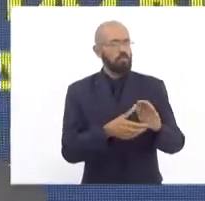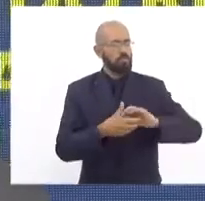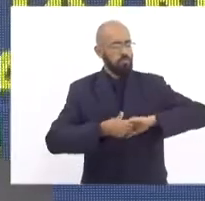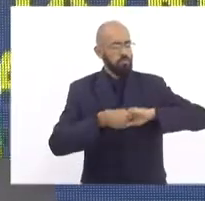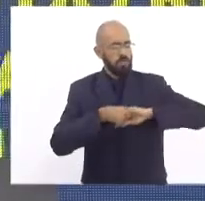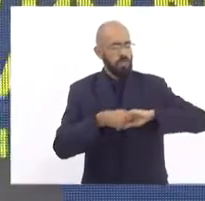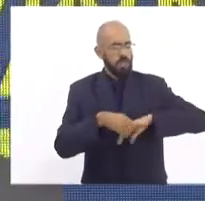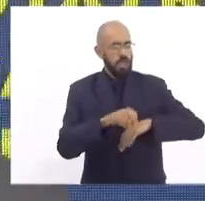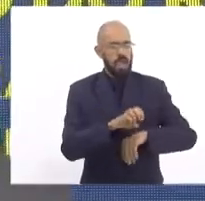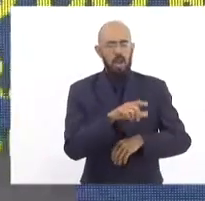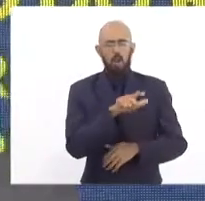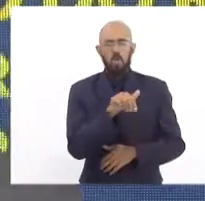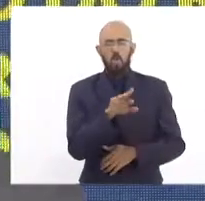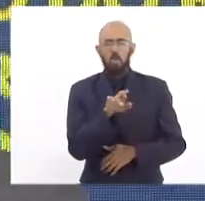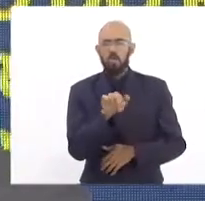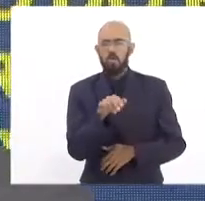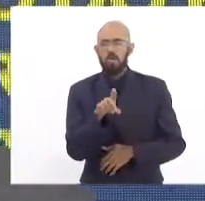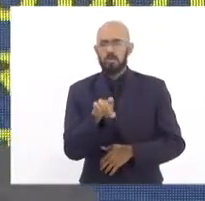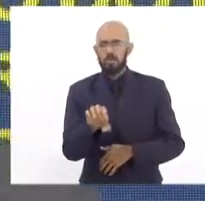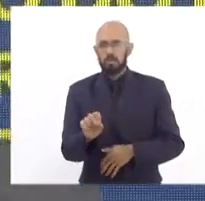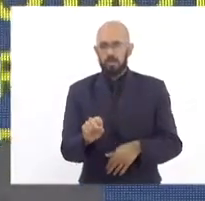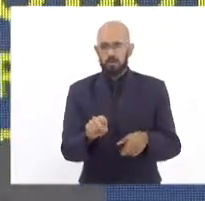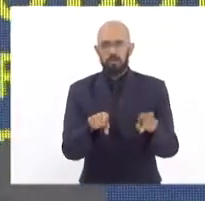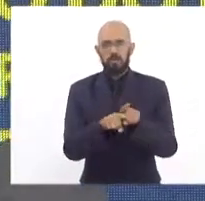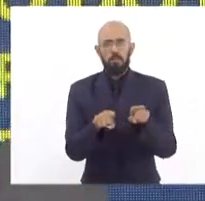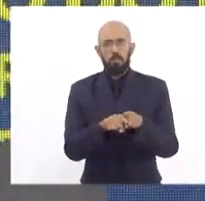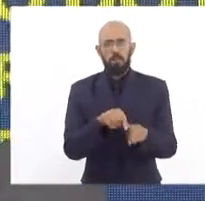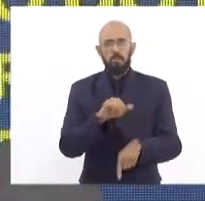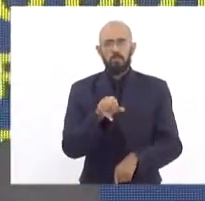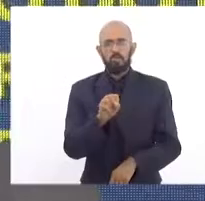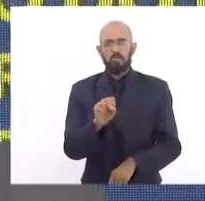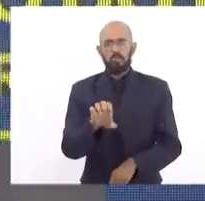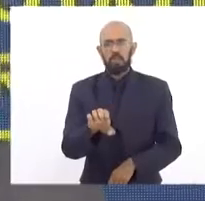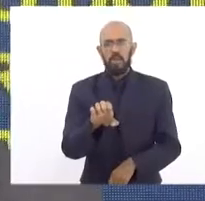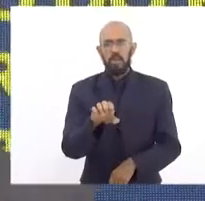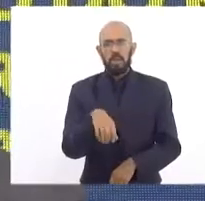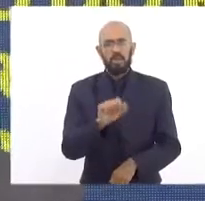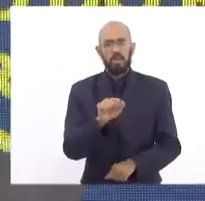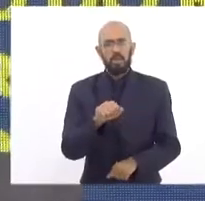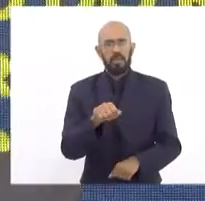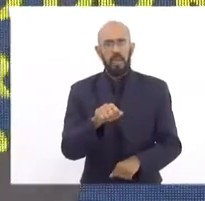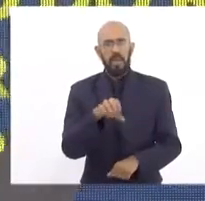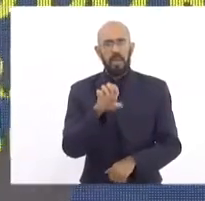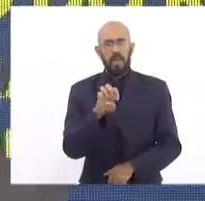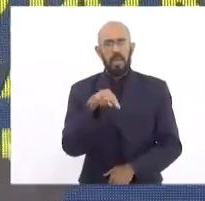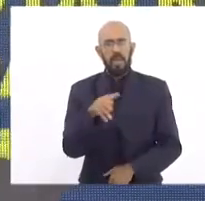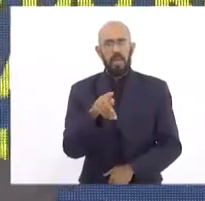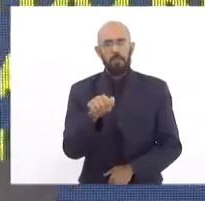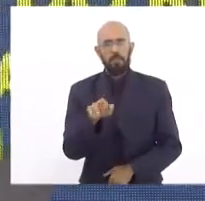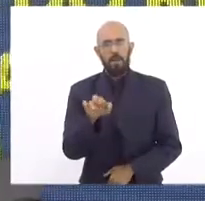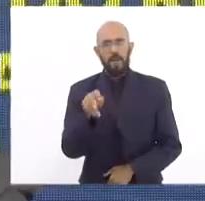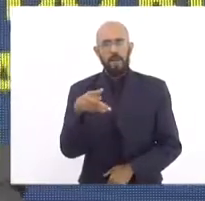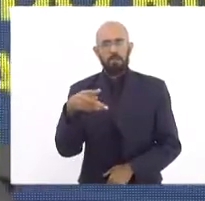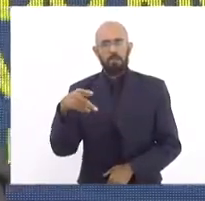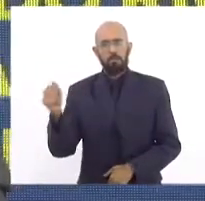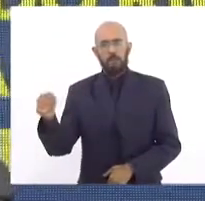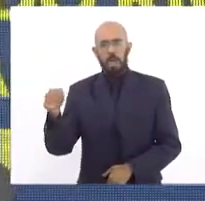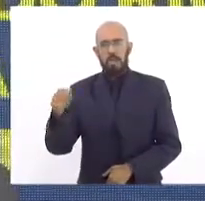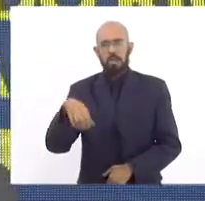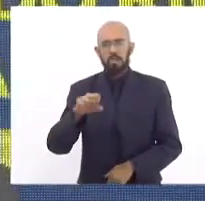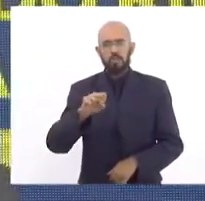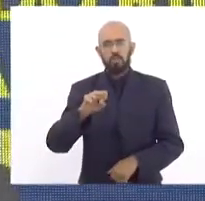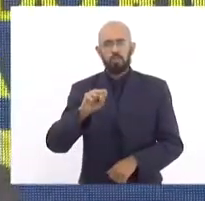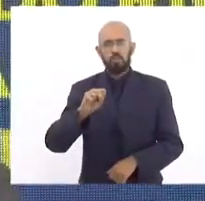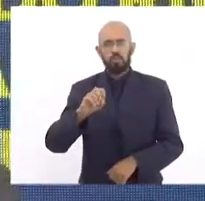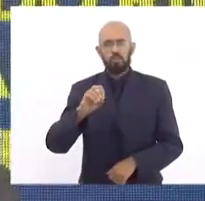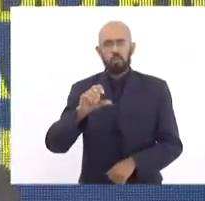Rio, e o José Carlos Polidoro, que é o pesquisador da Embrapa Solos, que é uma autoridade